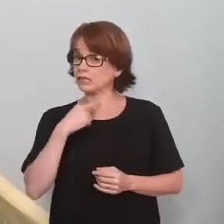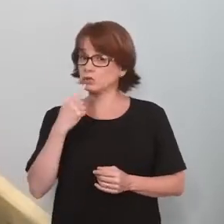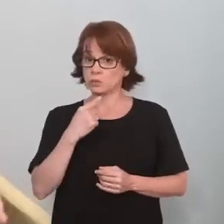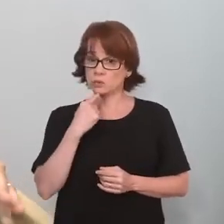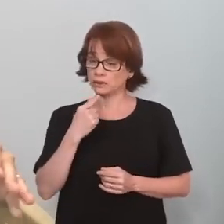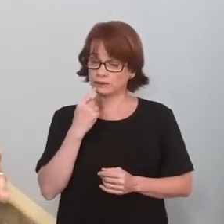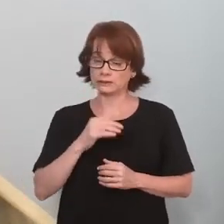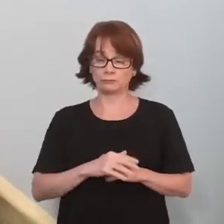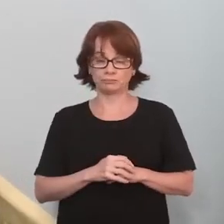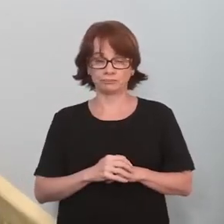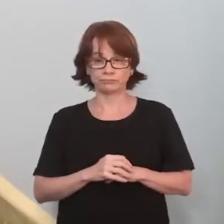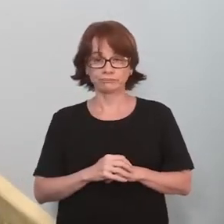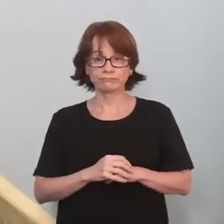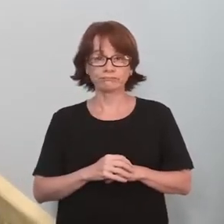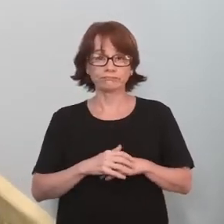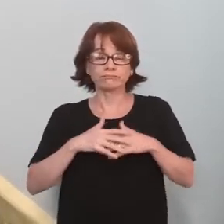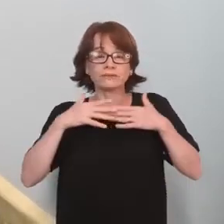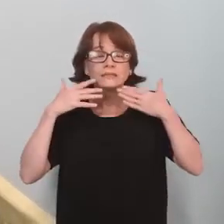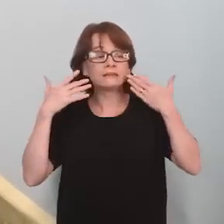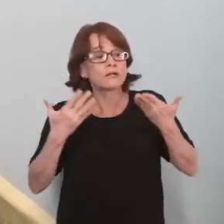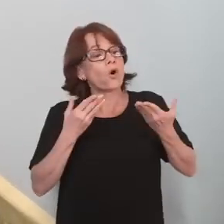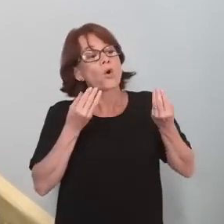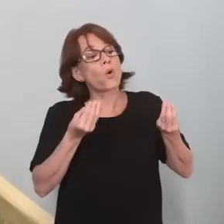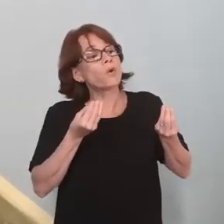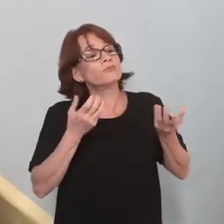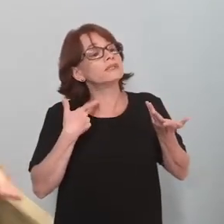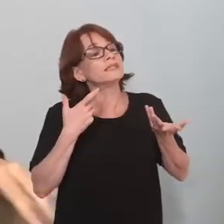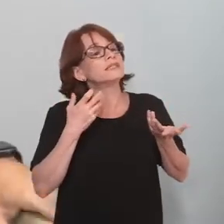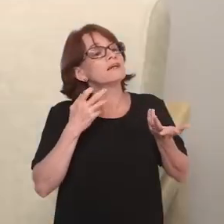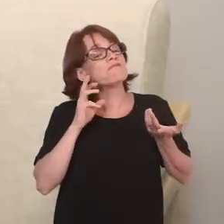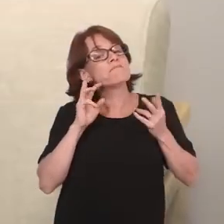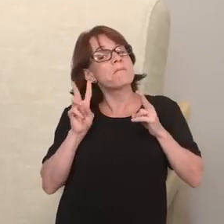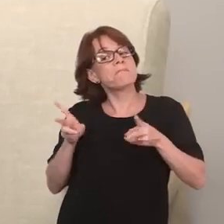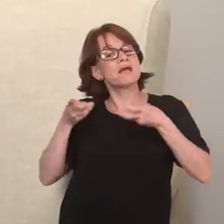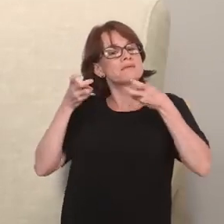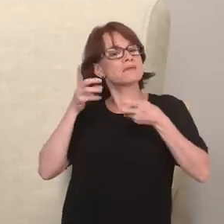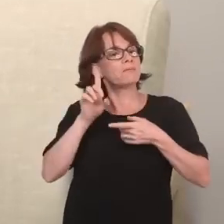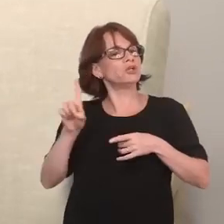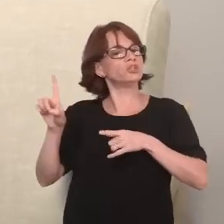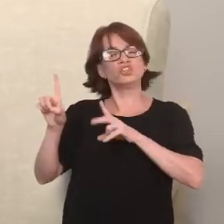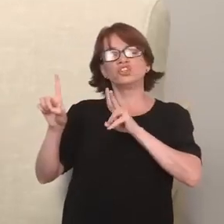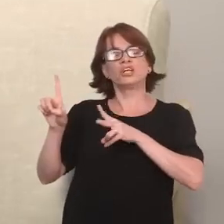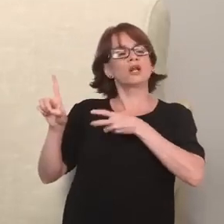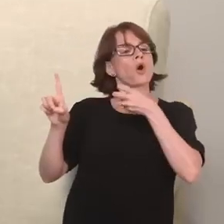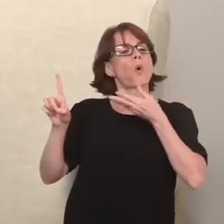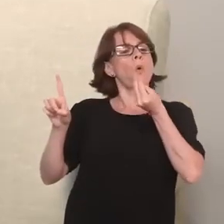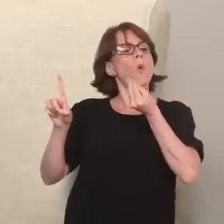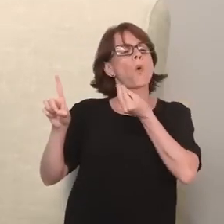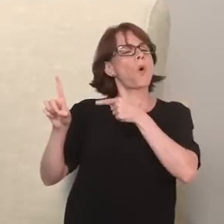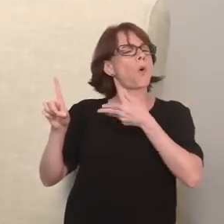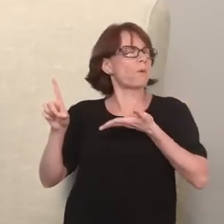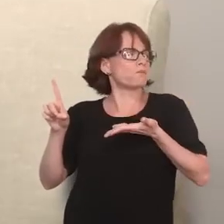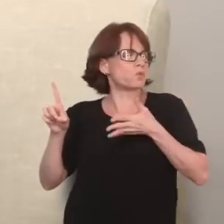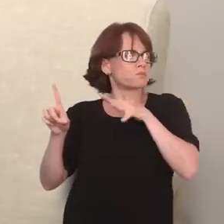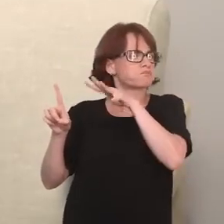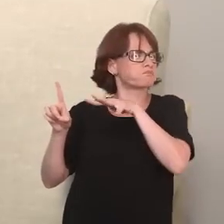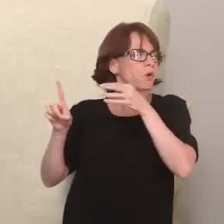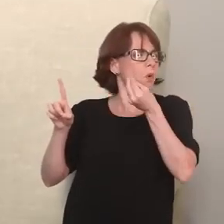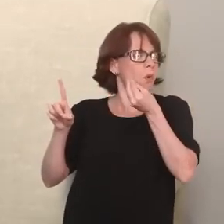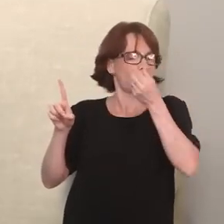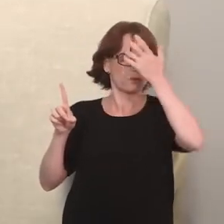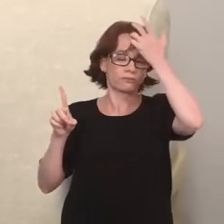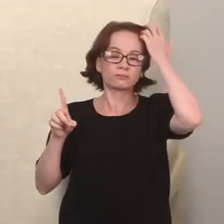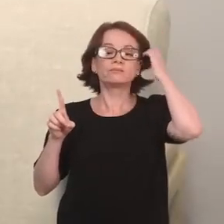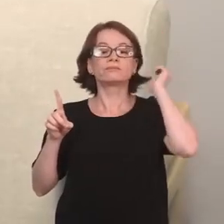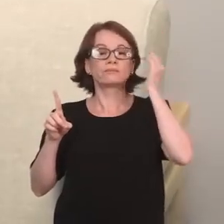em 2022, como você enxerga a direita brasileira hoje? Assim, primeiro eu digo que eu tenho encontrado